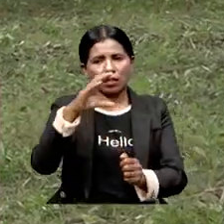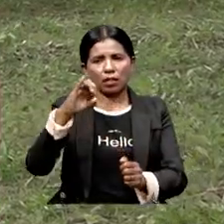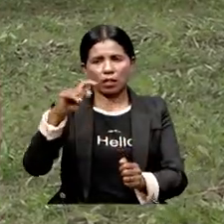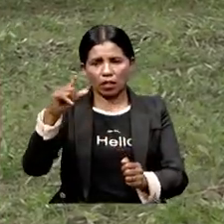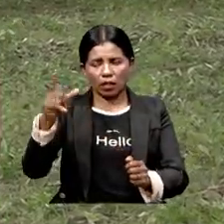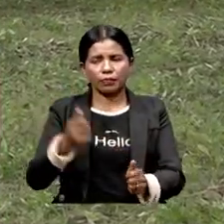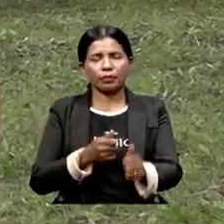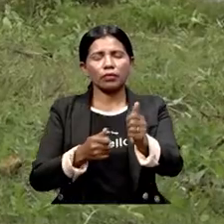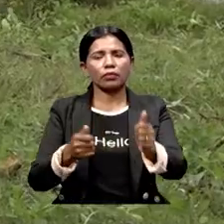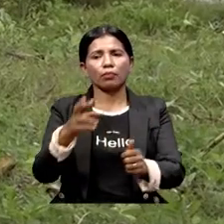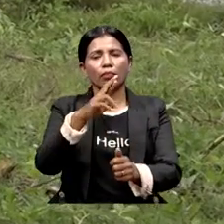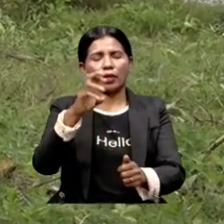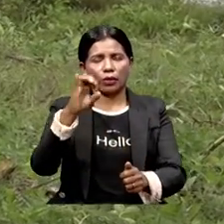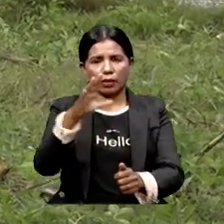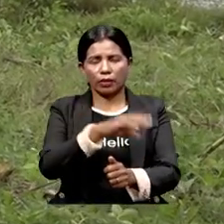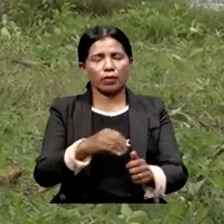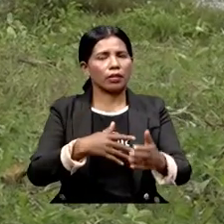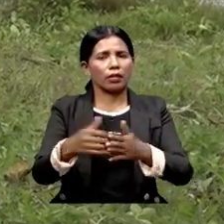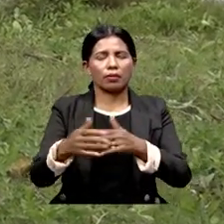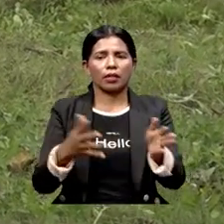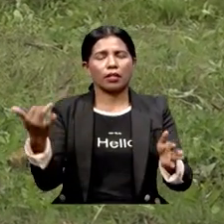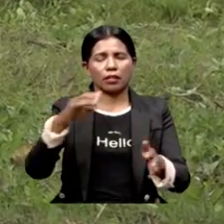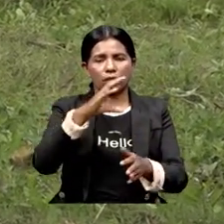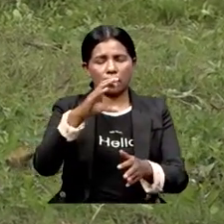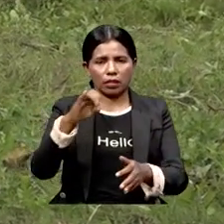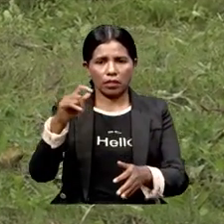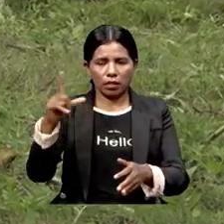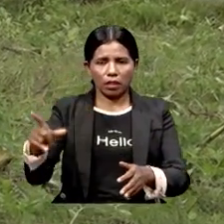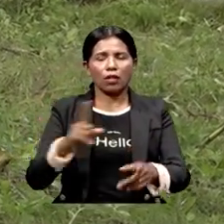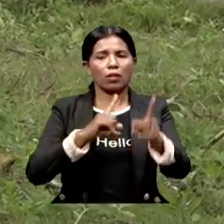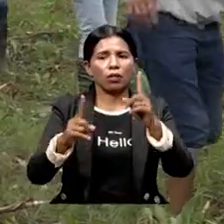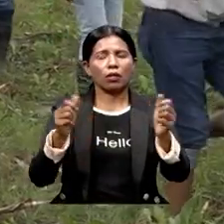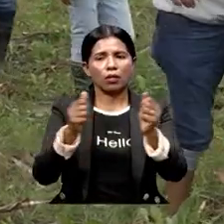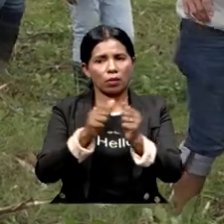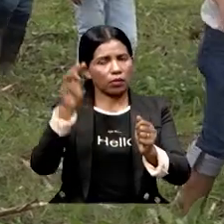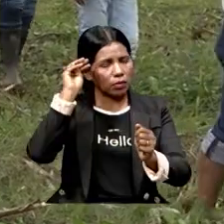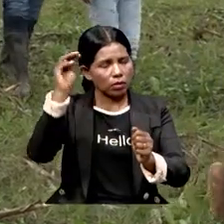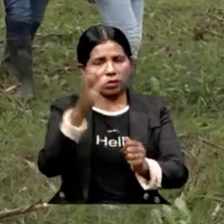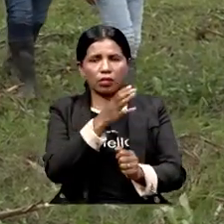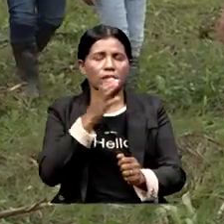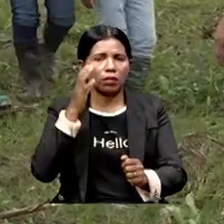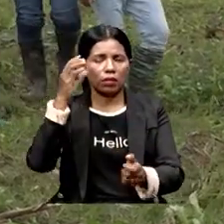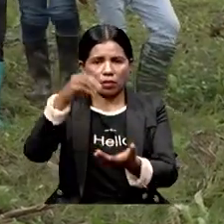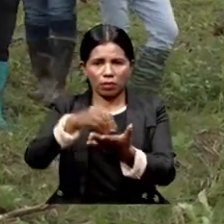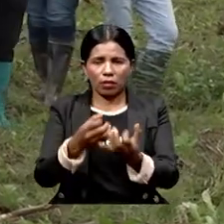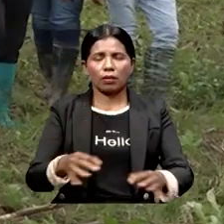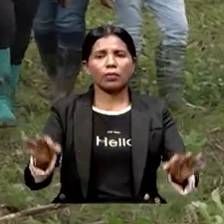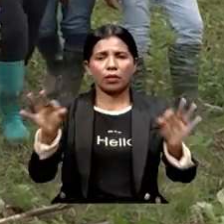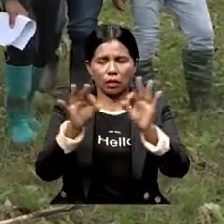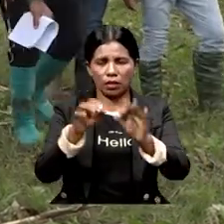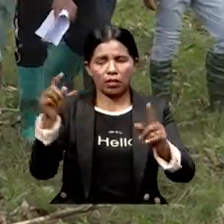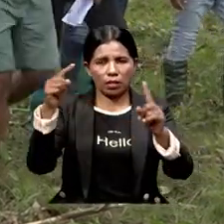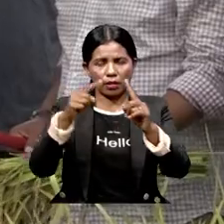Tuir Rui Castro, da la barak CCI Teli, makfot iniciativa Otikualia o Ministerio de Agricultura a tu tau ideia hamutuk o